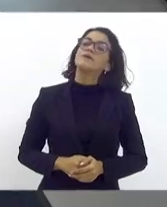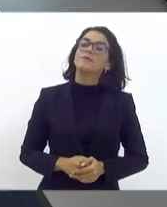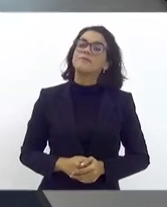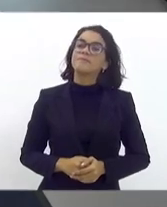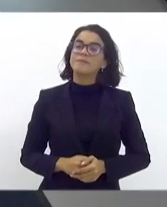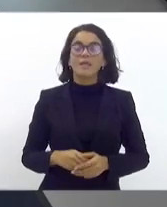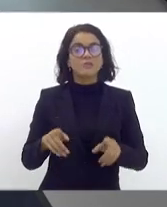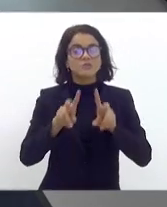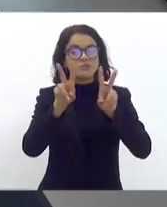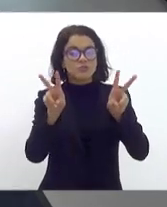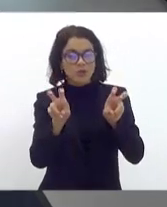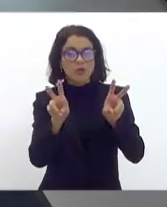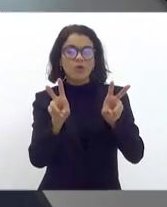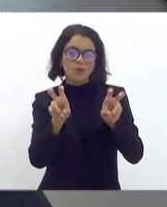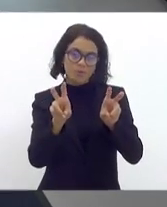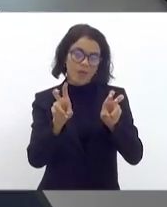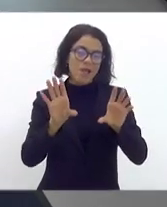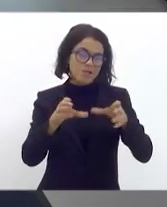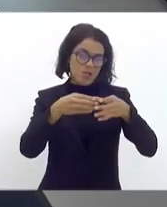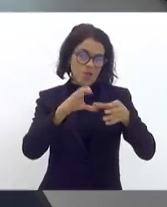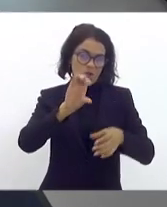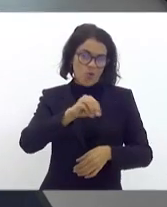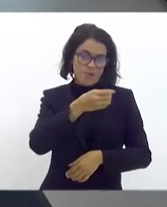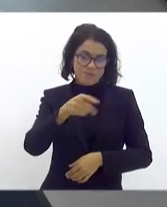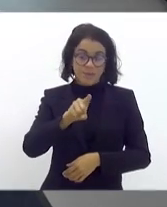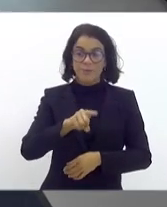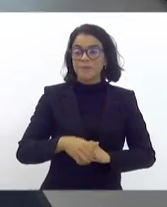polidez com relação a essa nobre comissão. Muito obrigado.